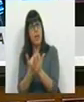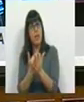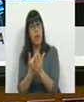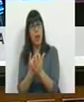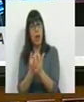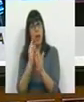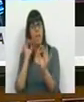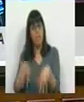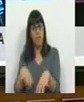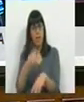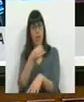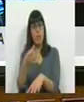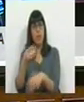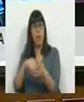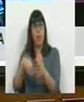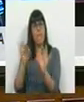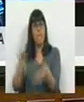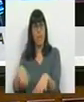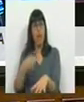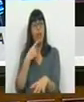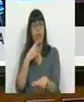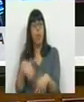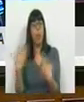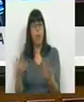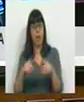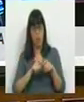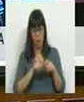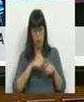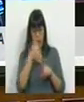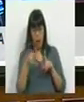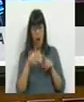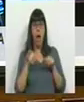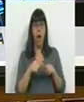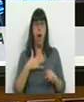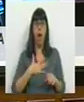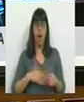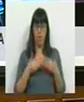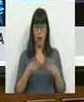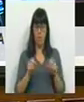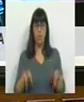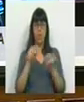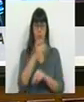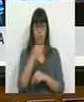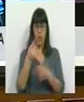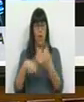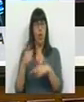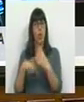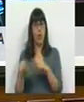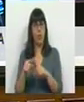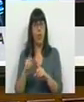Cascais caduca o contrato em 2019, o que significa que durante este ano, se quiser lançar nova PPP ou